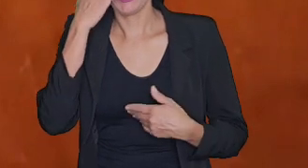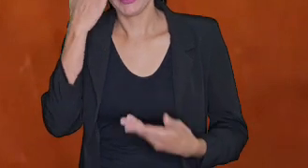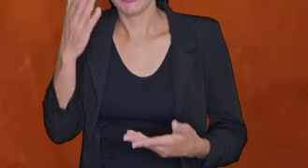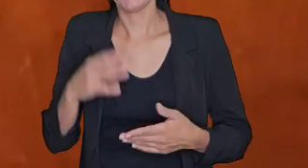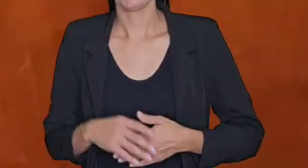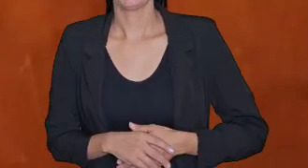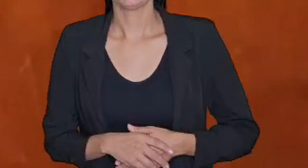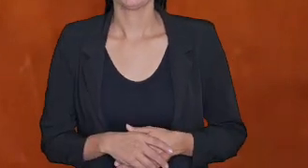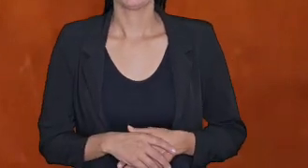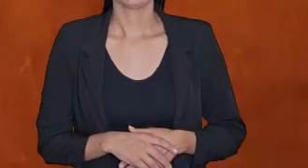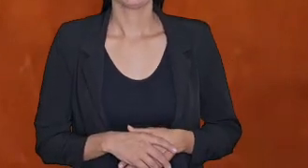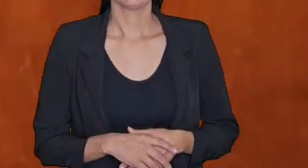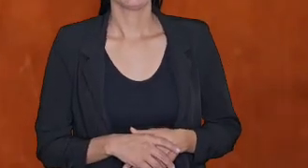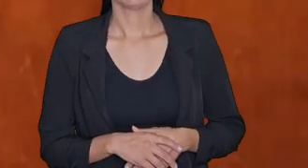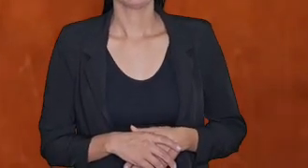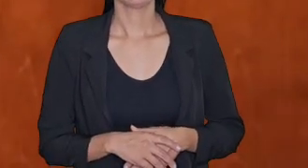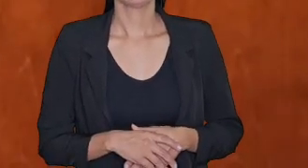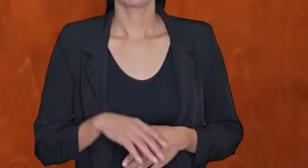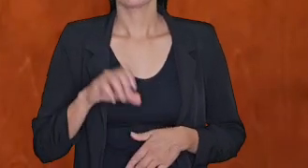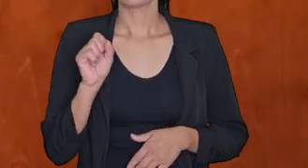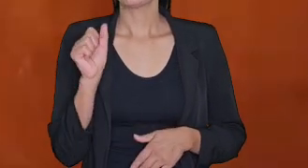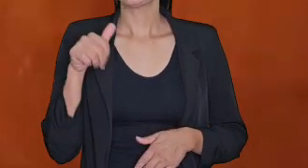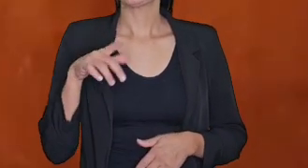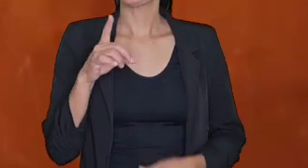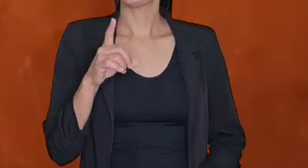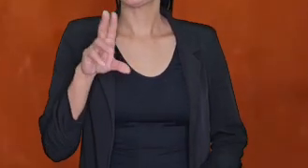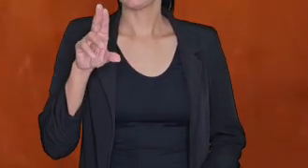Então, aí ele só pôs o trechinho do artigo, então. Obrigada.